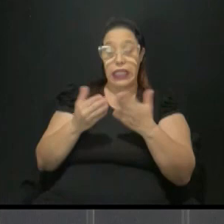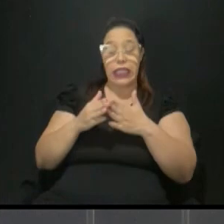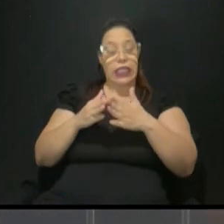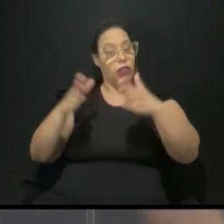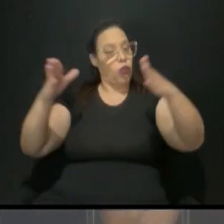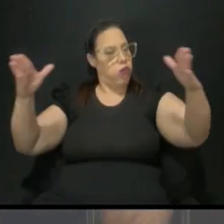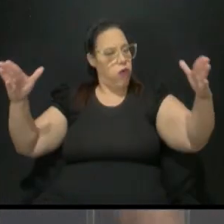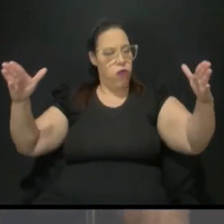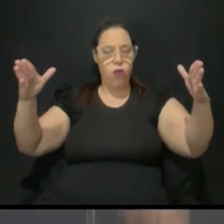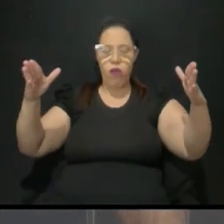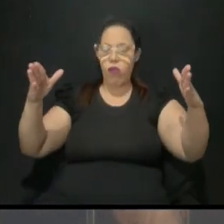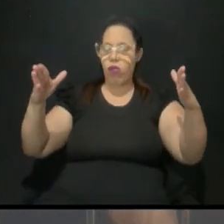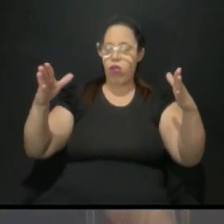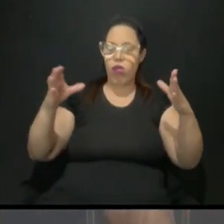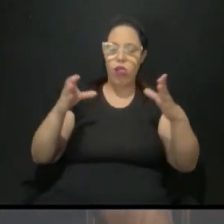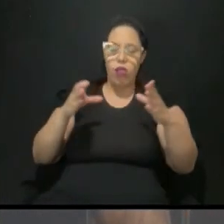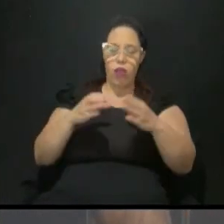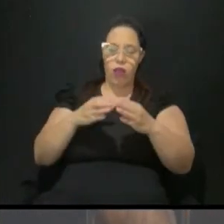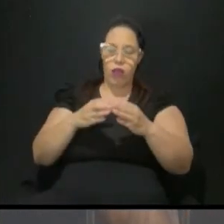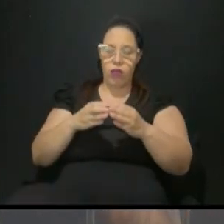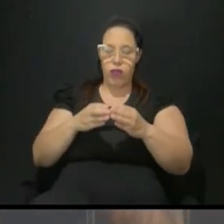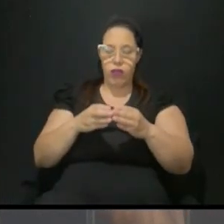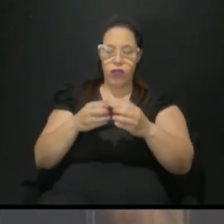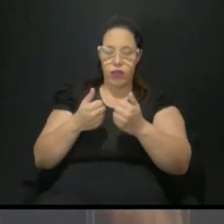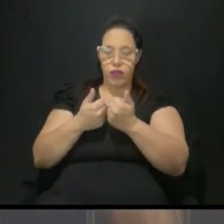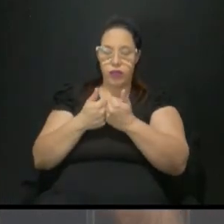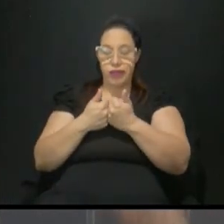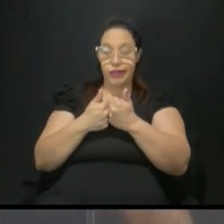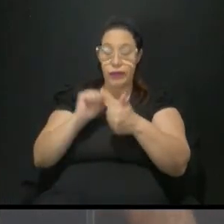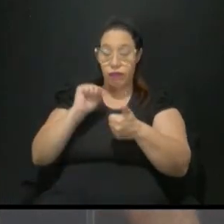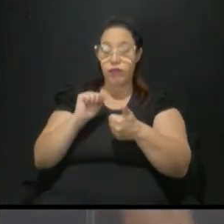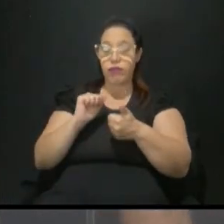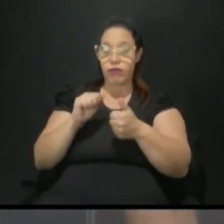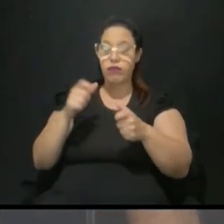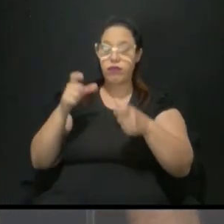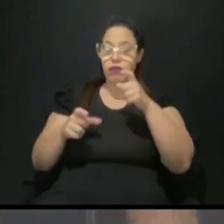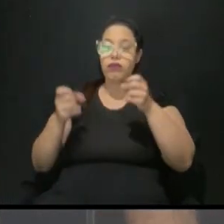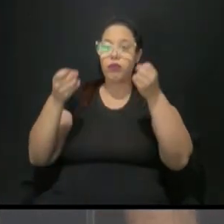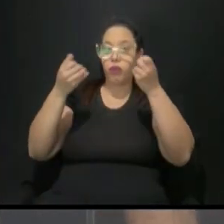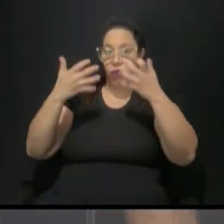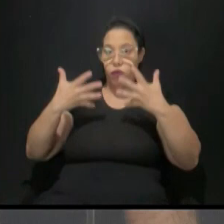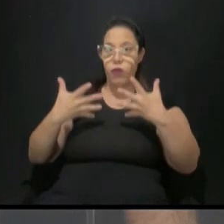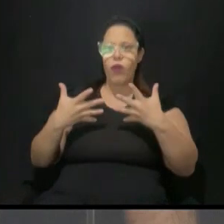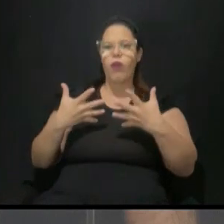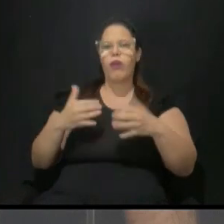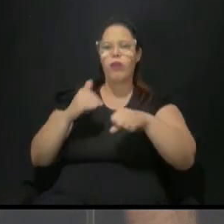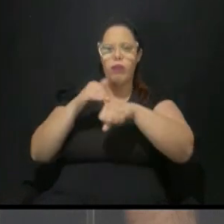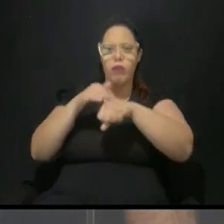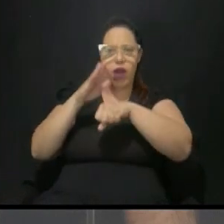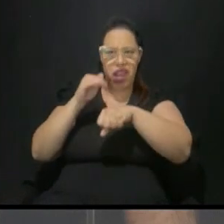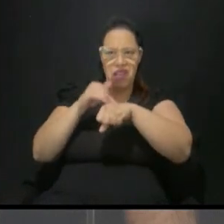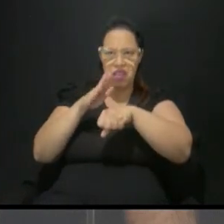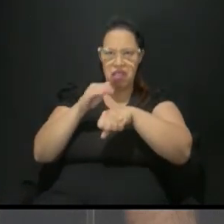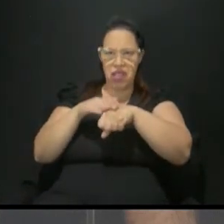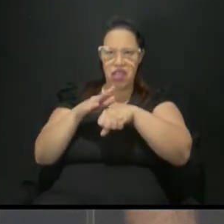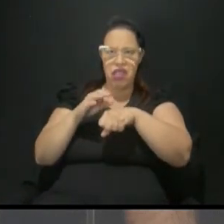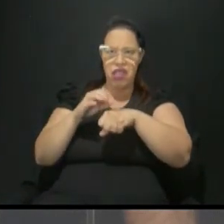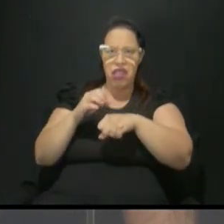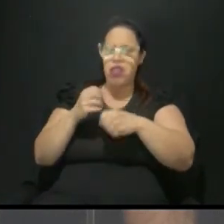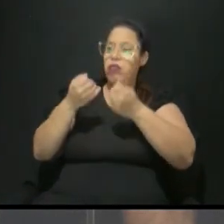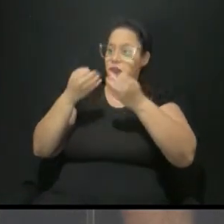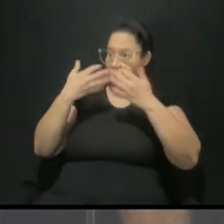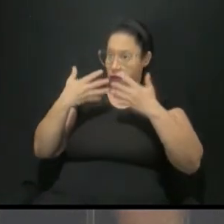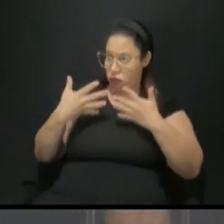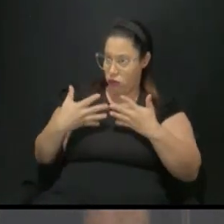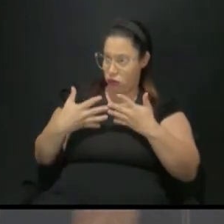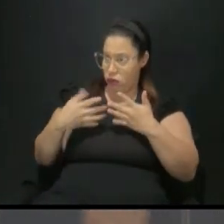área esportiva com essas informações, cada vez mais informando nessas